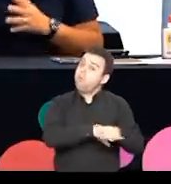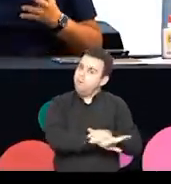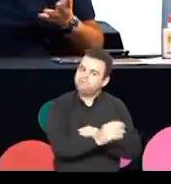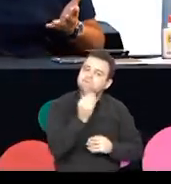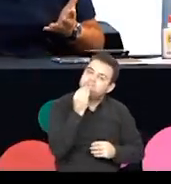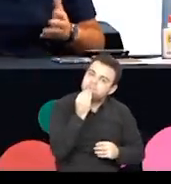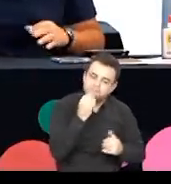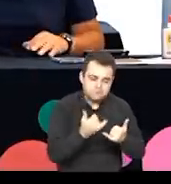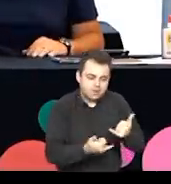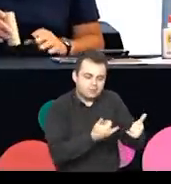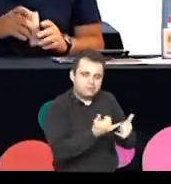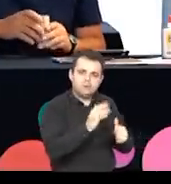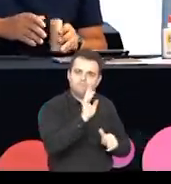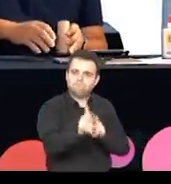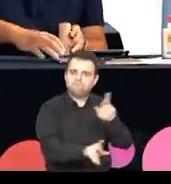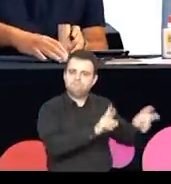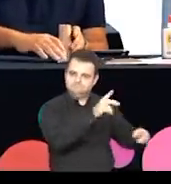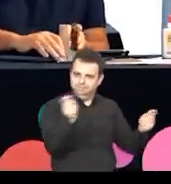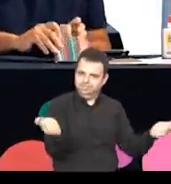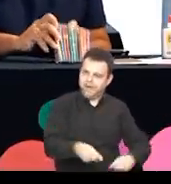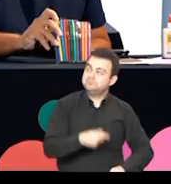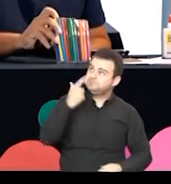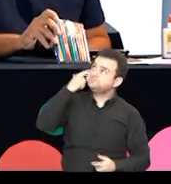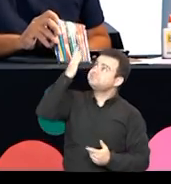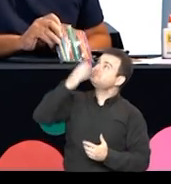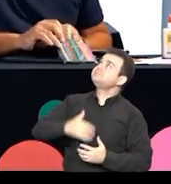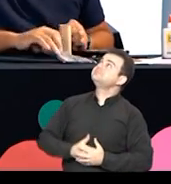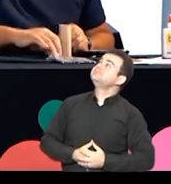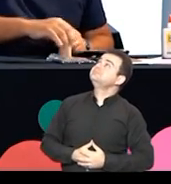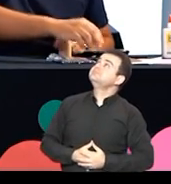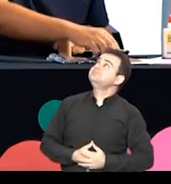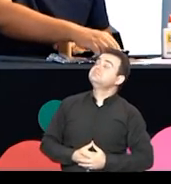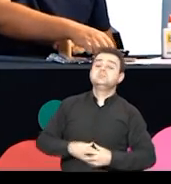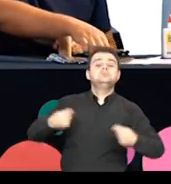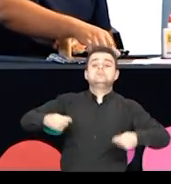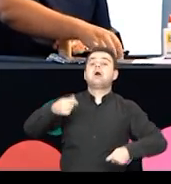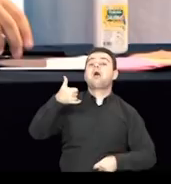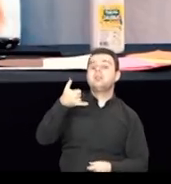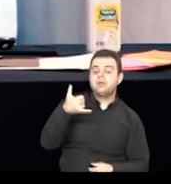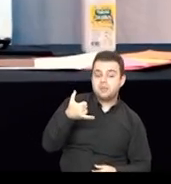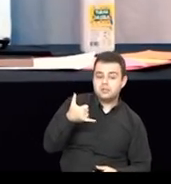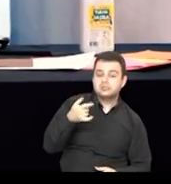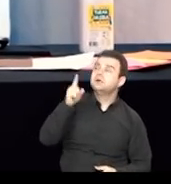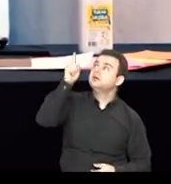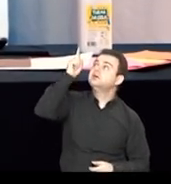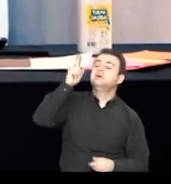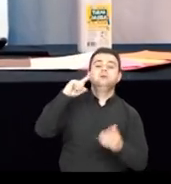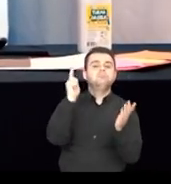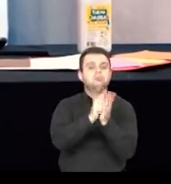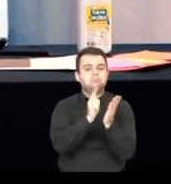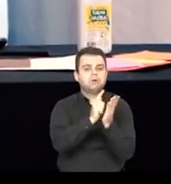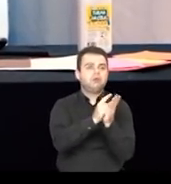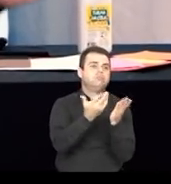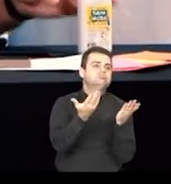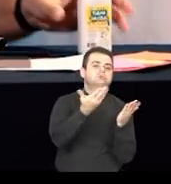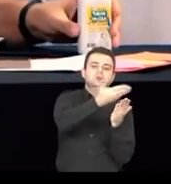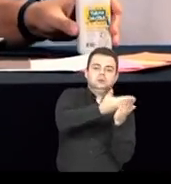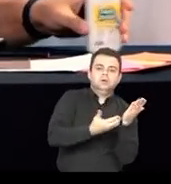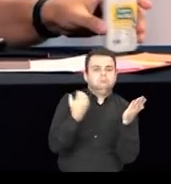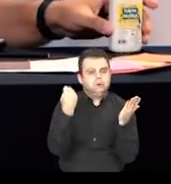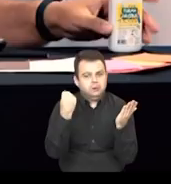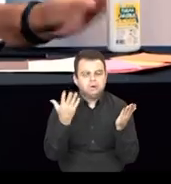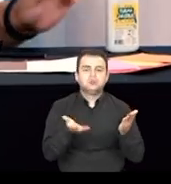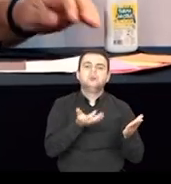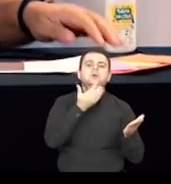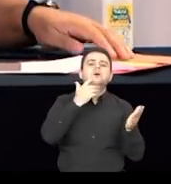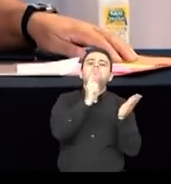fazer incríveis brinquedos. Nós vamos utilizar aqui, ó, canetinha, papéis coloridos, que pode ser folha sulfite, você mesmo pode pintar, papéis